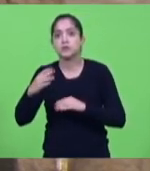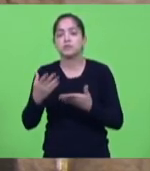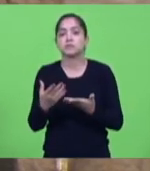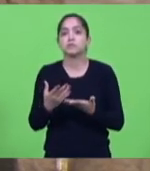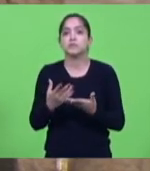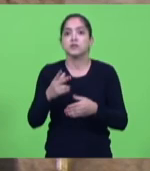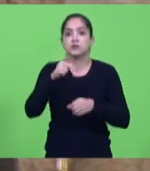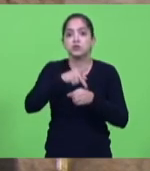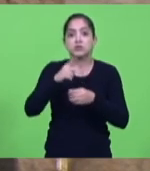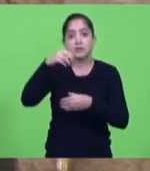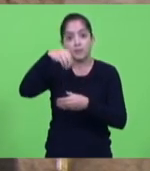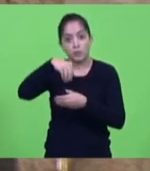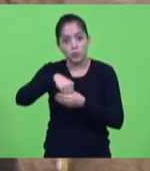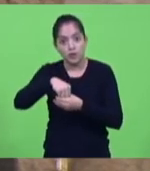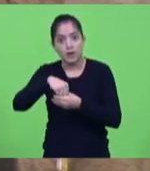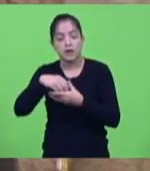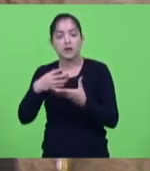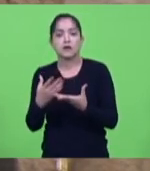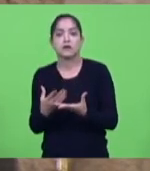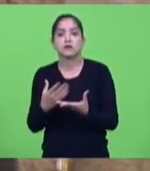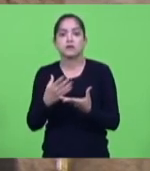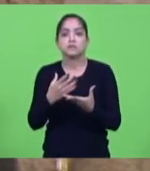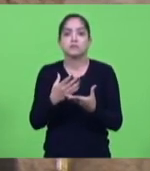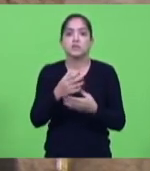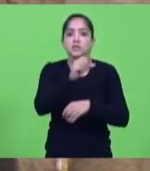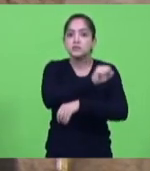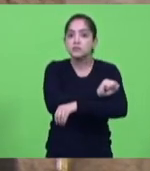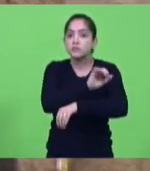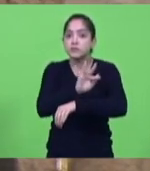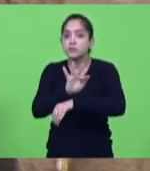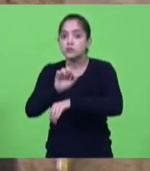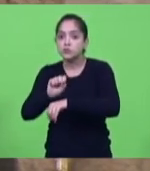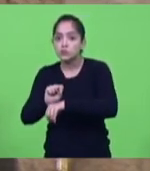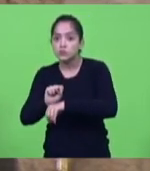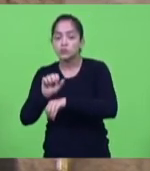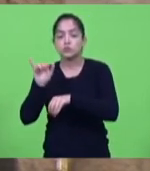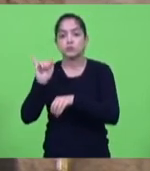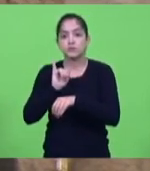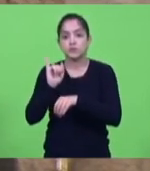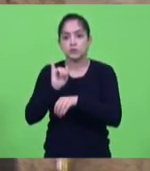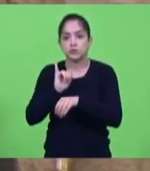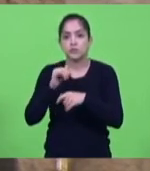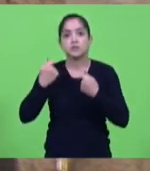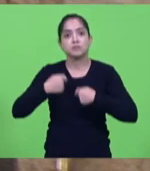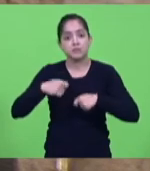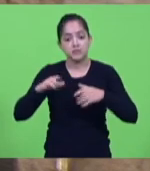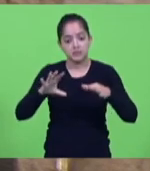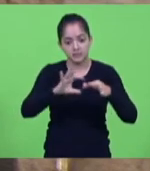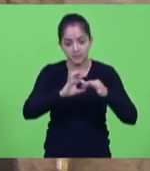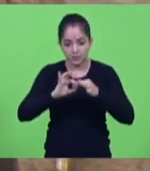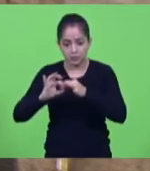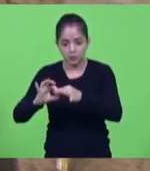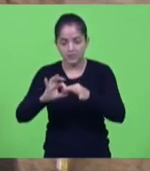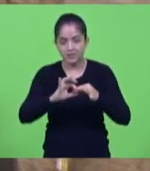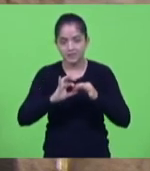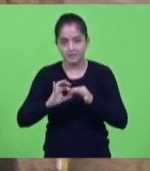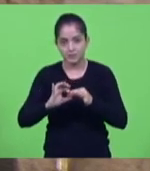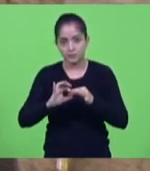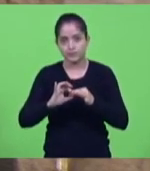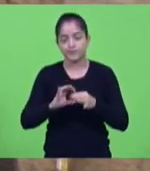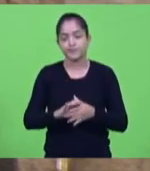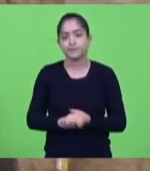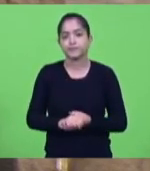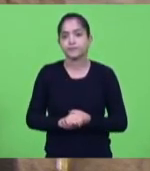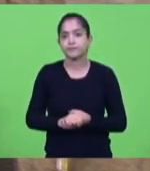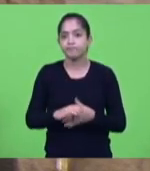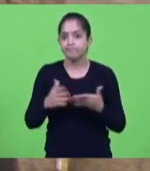São Francisco do Sul, de Navegantes e Itajaí, que precisam essa conexão entre um e outro. Então,